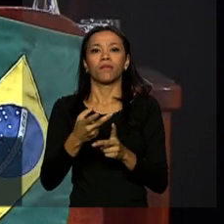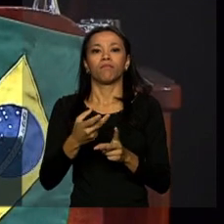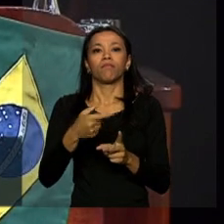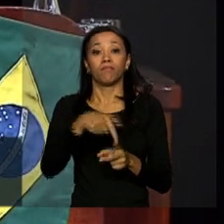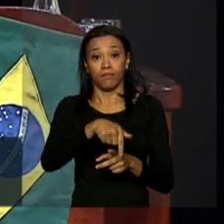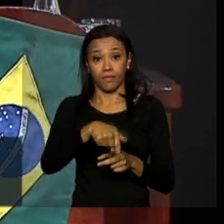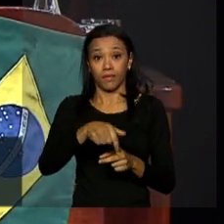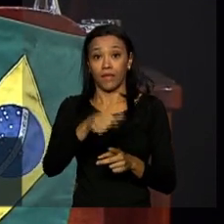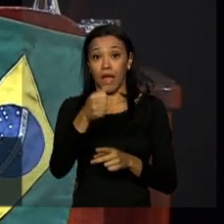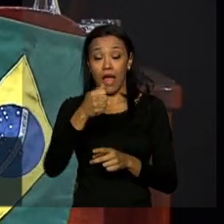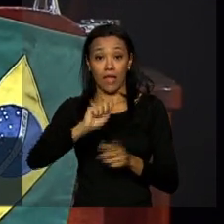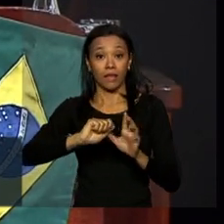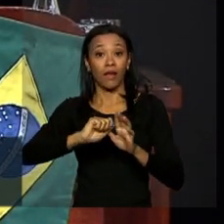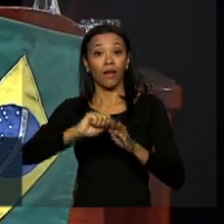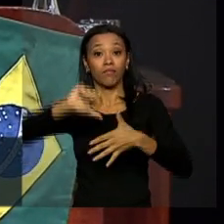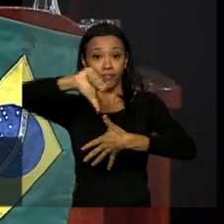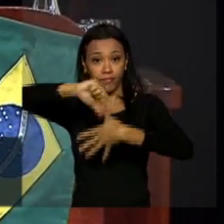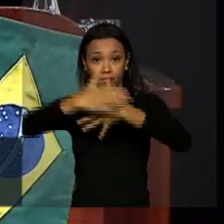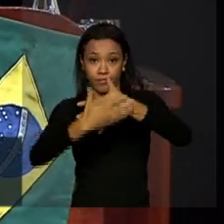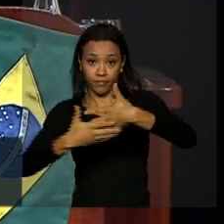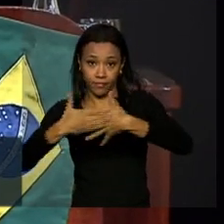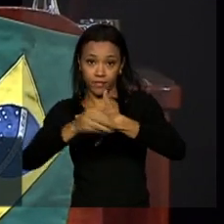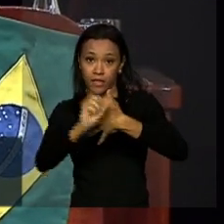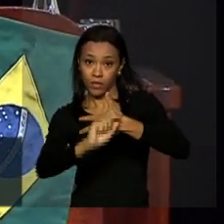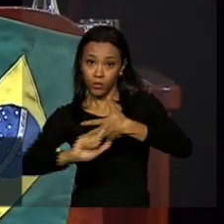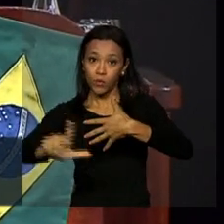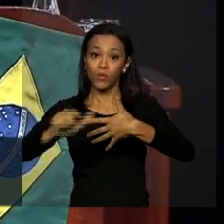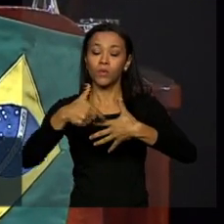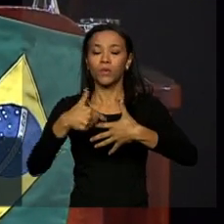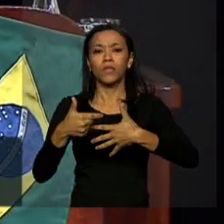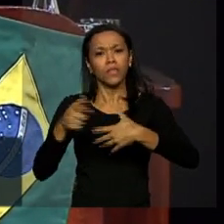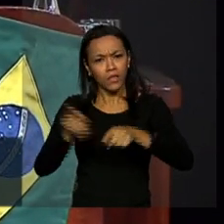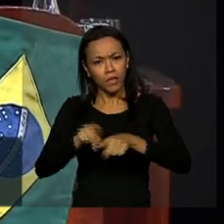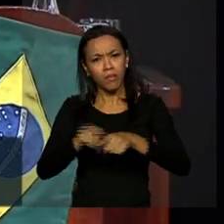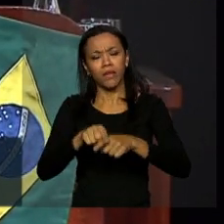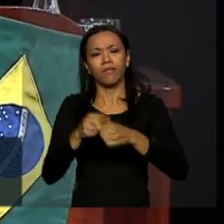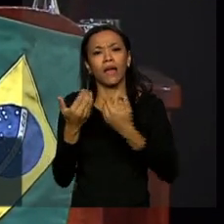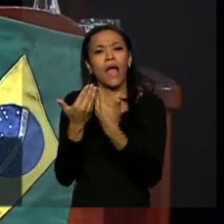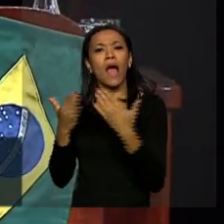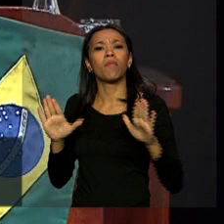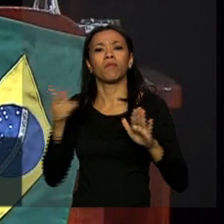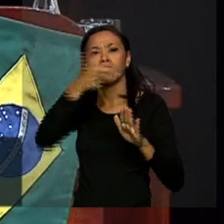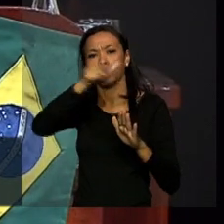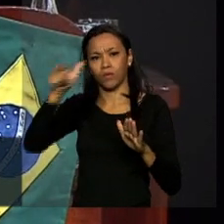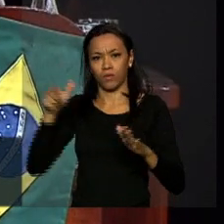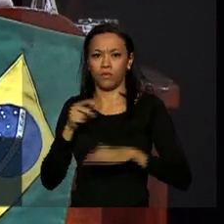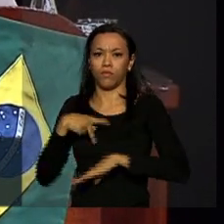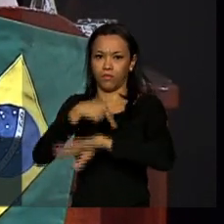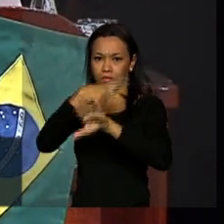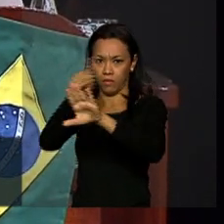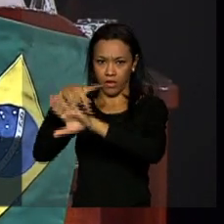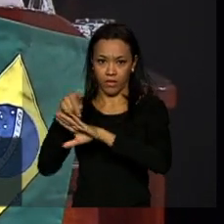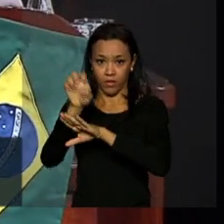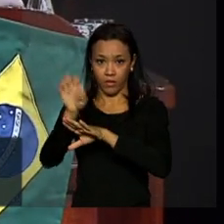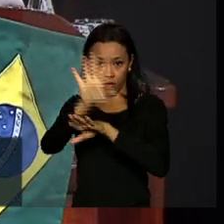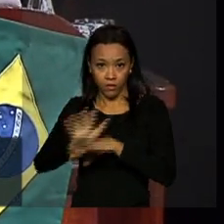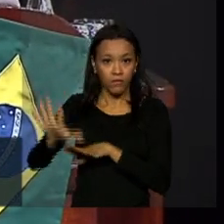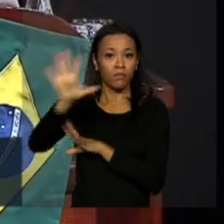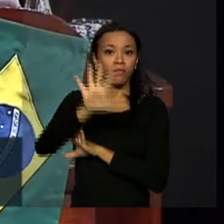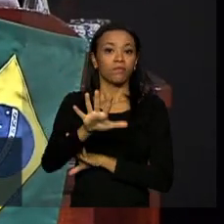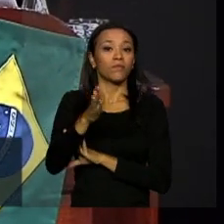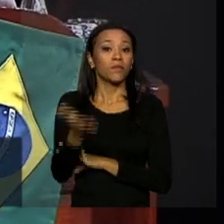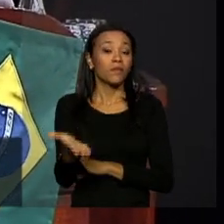daí funcionará como uma plataforma para o restante do continente Como podemos